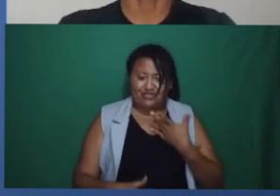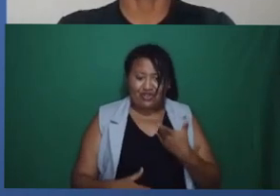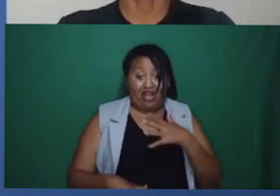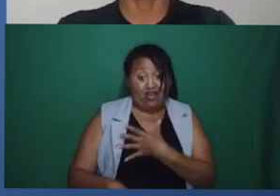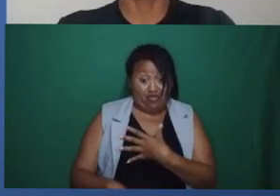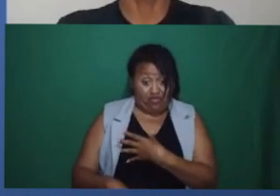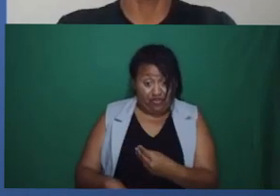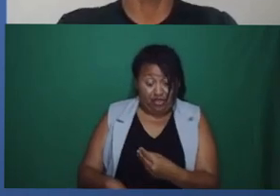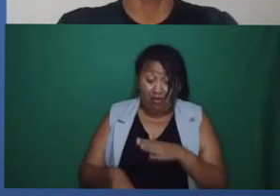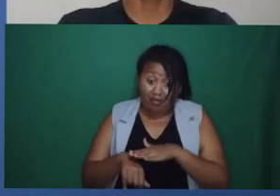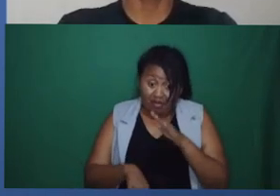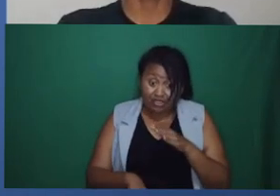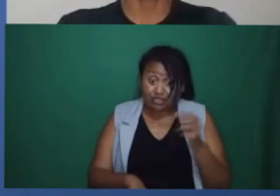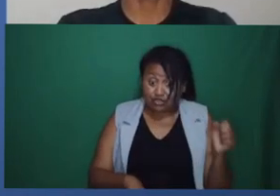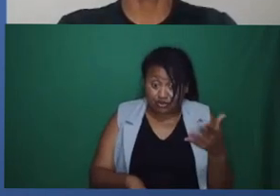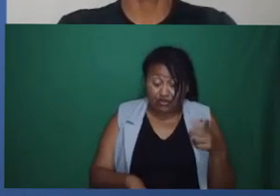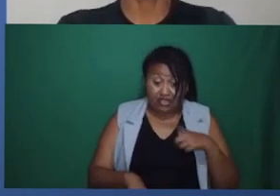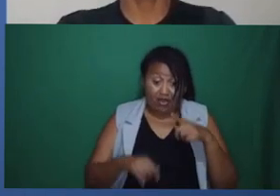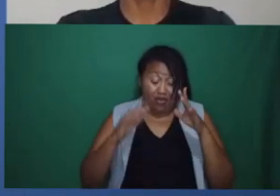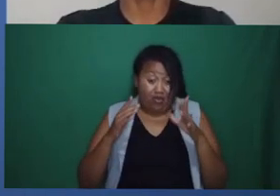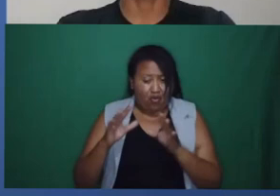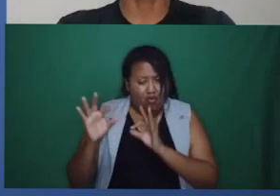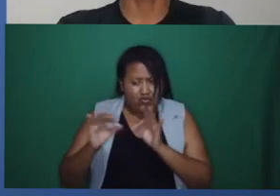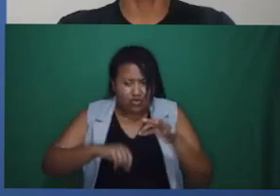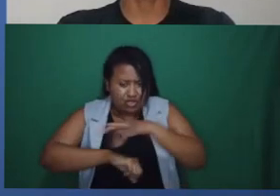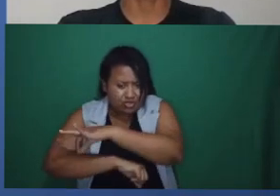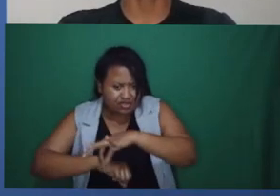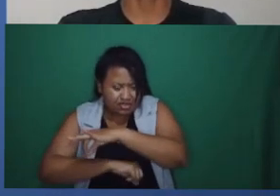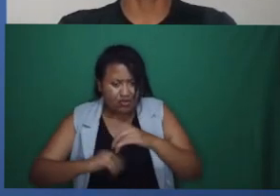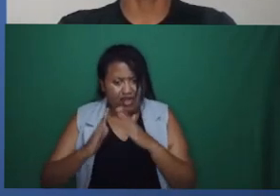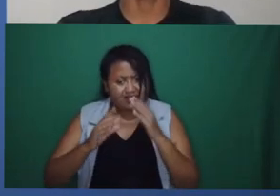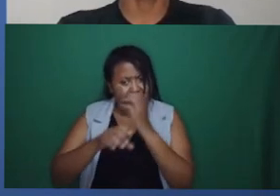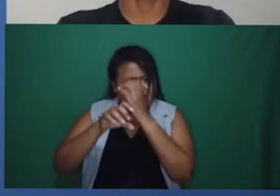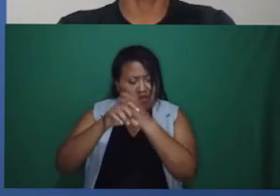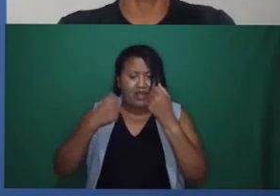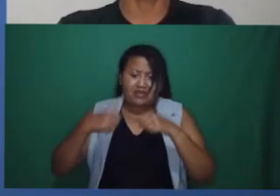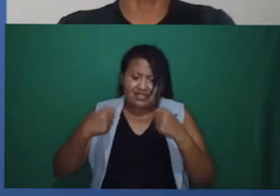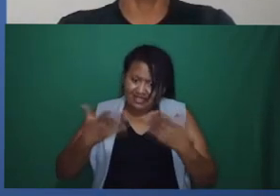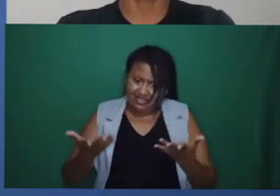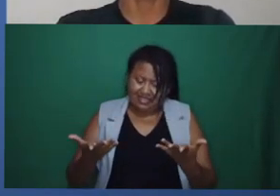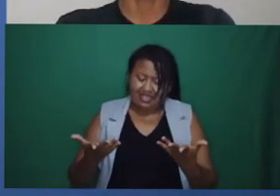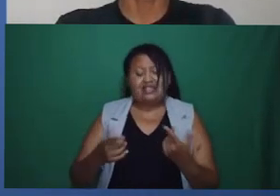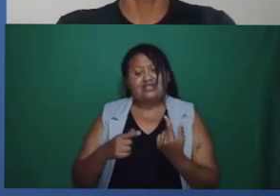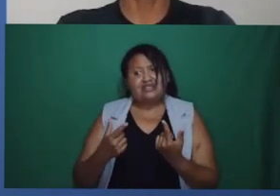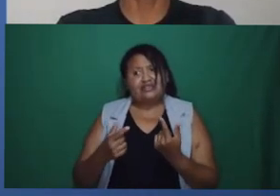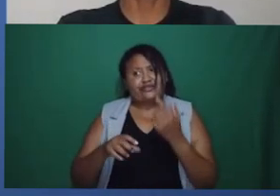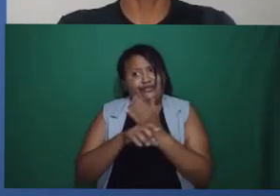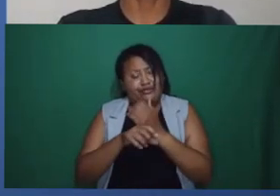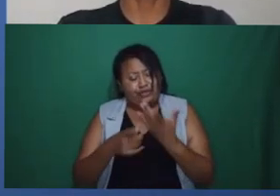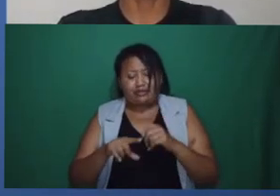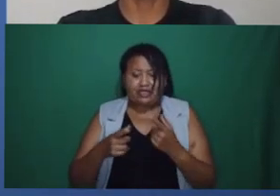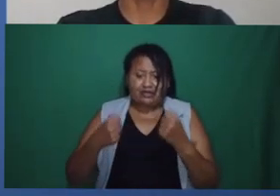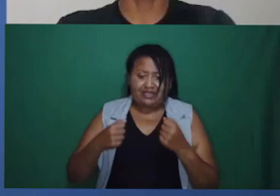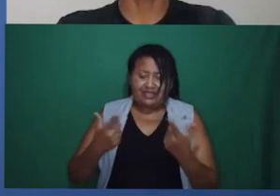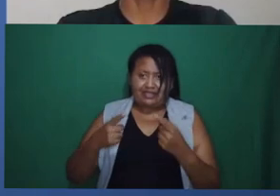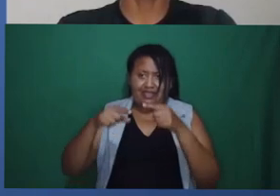projeto arquitetônico de uma casa que quer construir mas para isso precisa de um terreno na forma retangular cujo comprimento